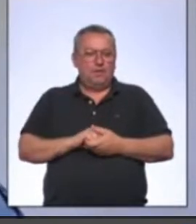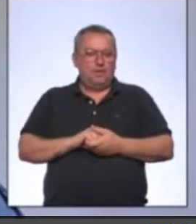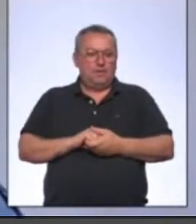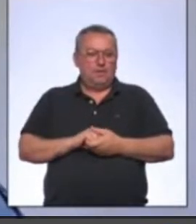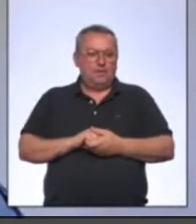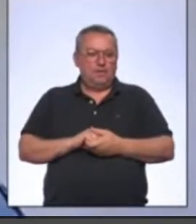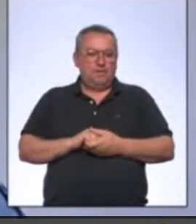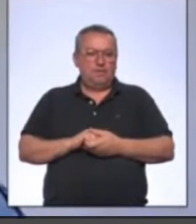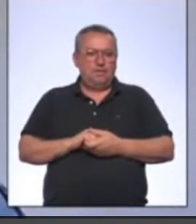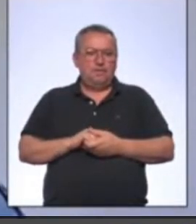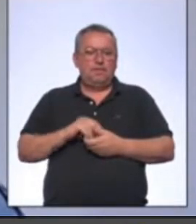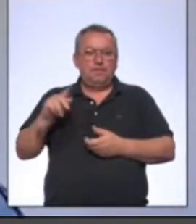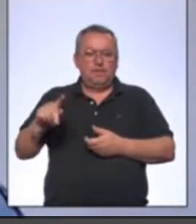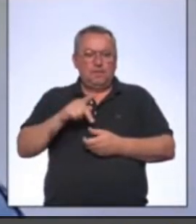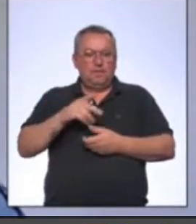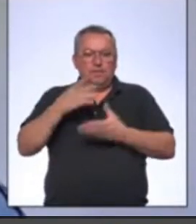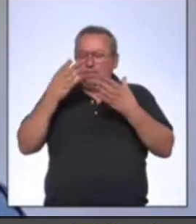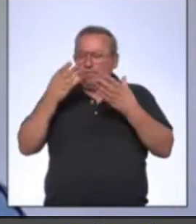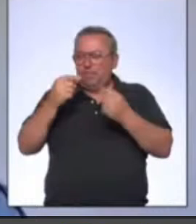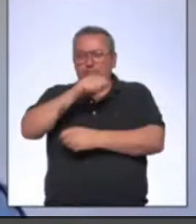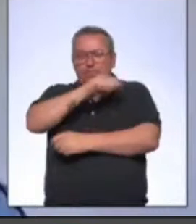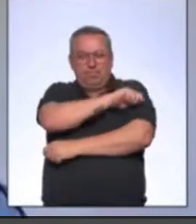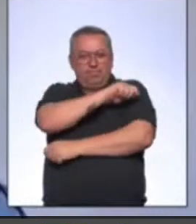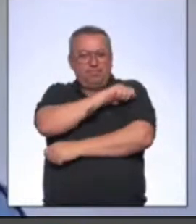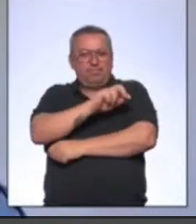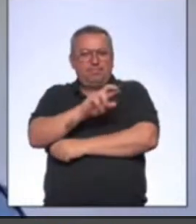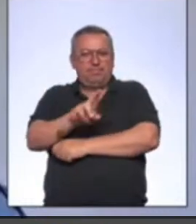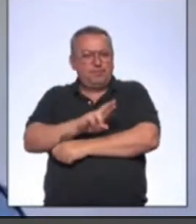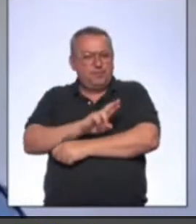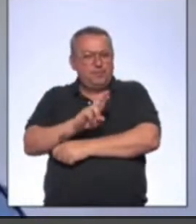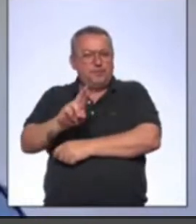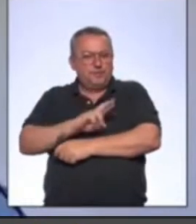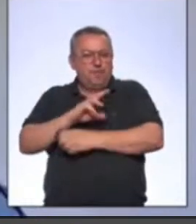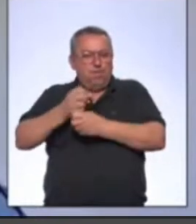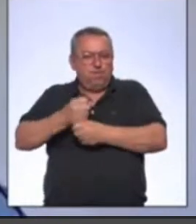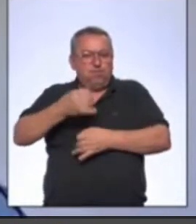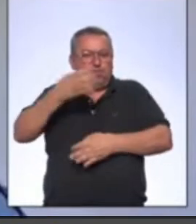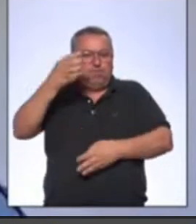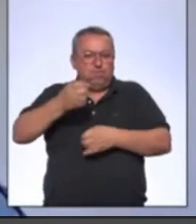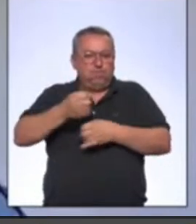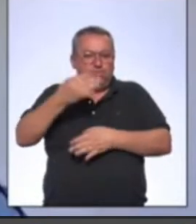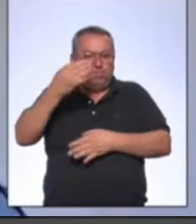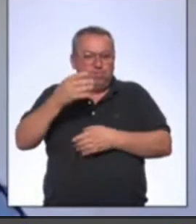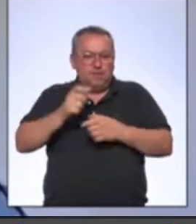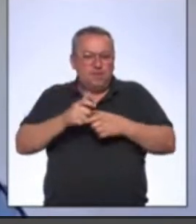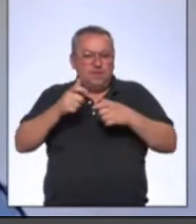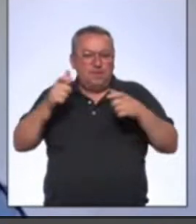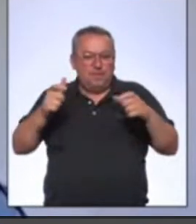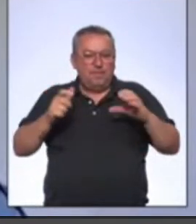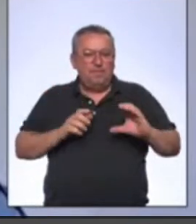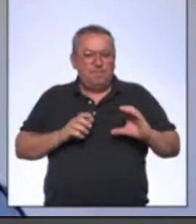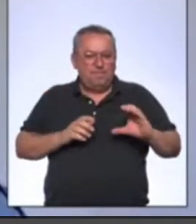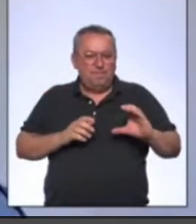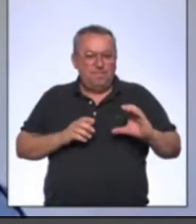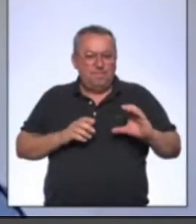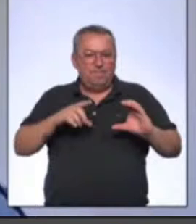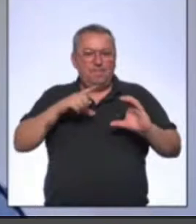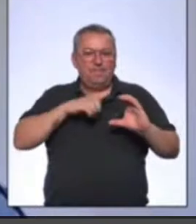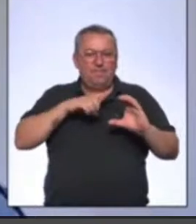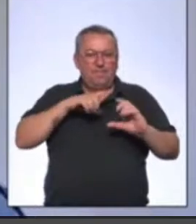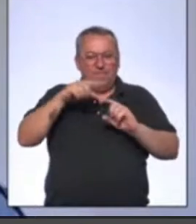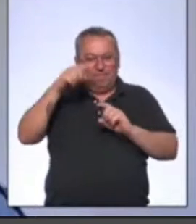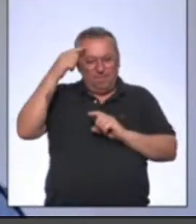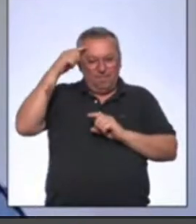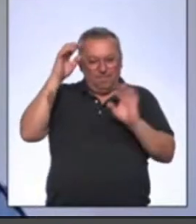Professor, muitos alunos foram respondendo. A maioria das respostas é a C. Então, tiveram o